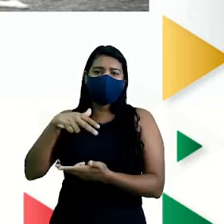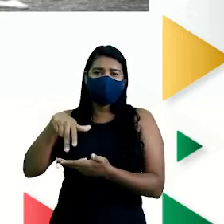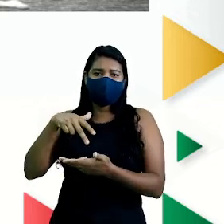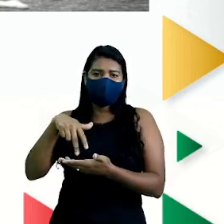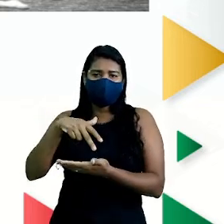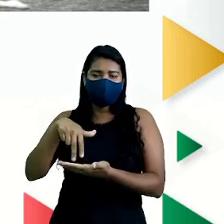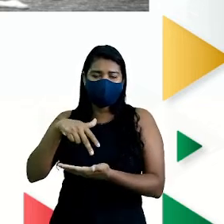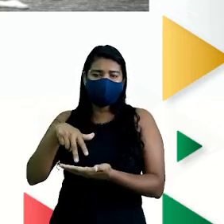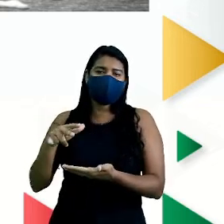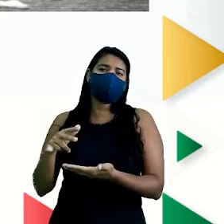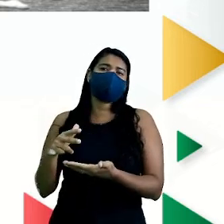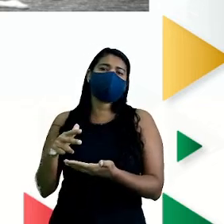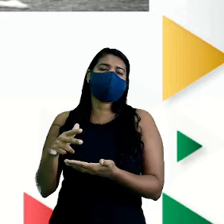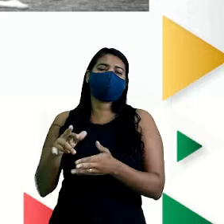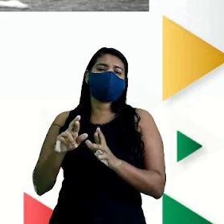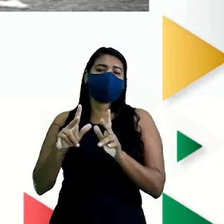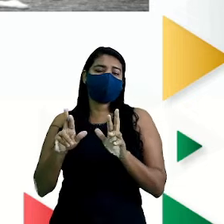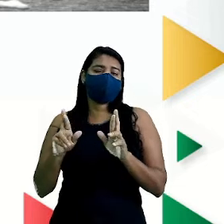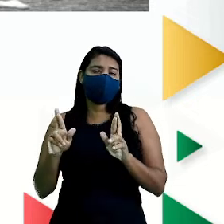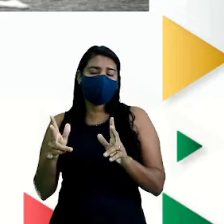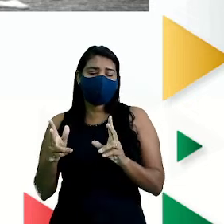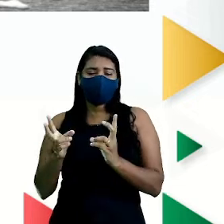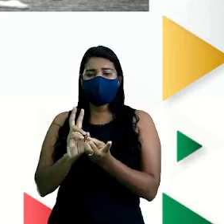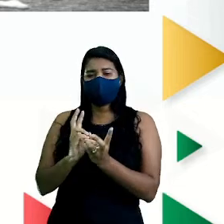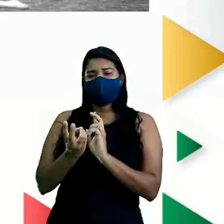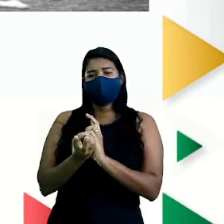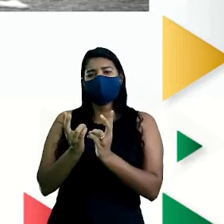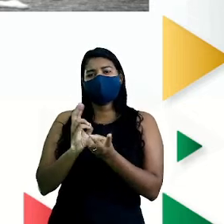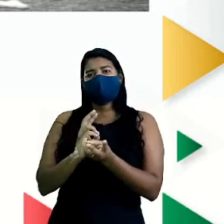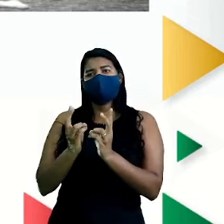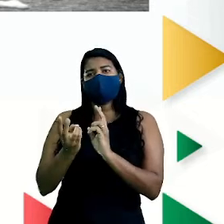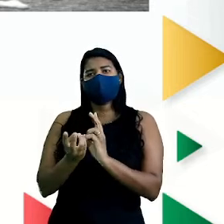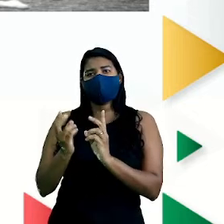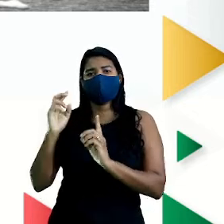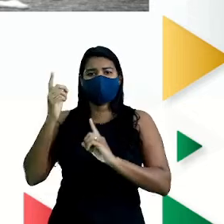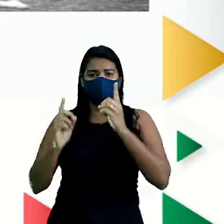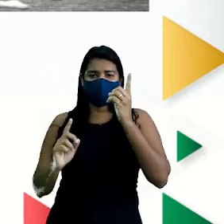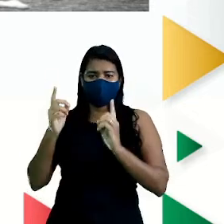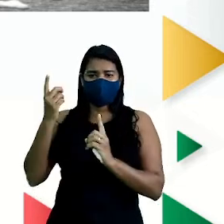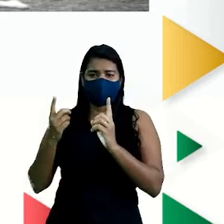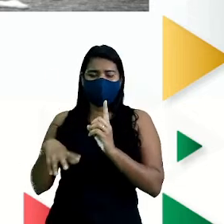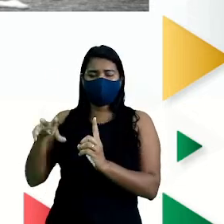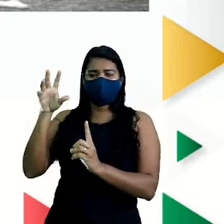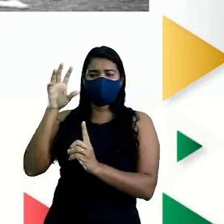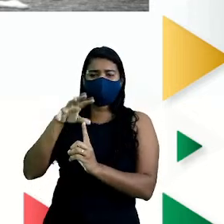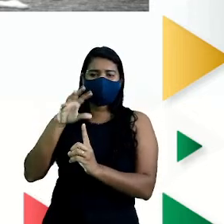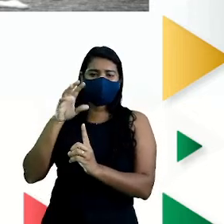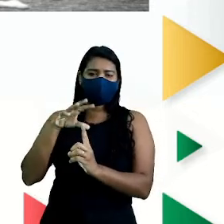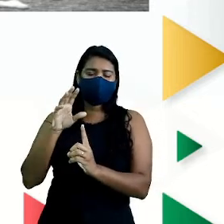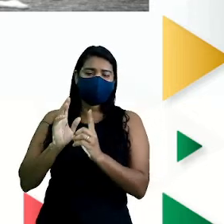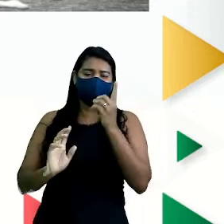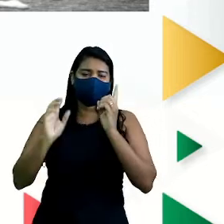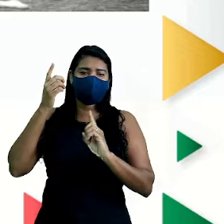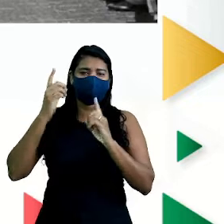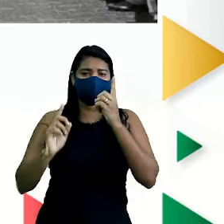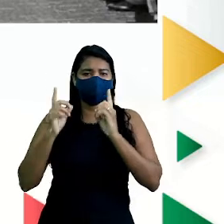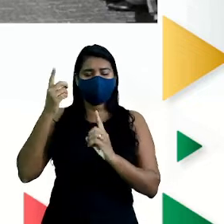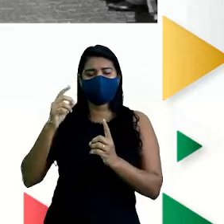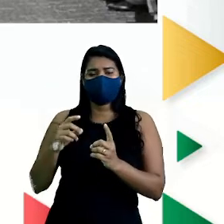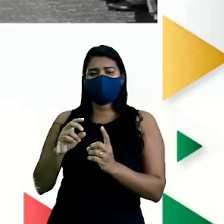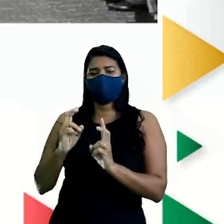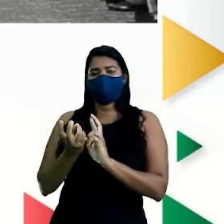passos, justamente com golpes da capoeira. Então, diz que realmente é uma grande influenciadora do frevo, é a nossa